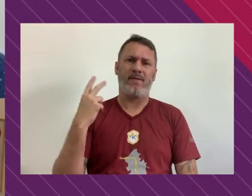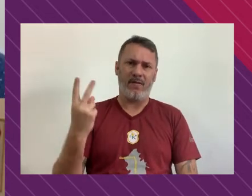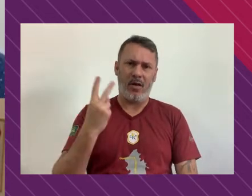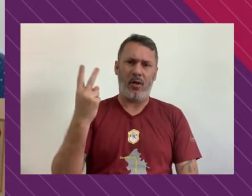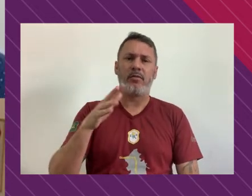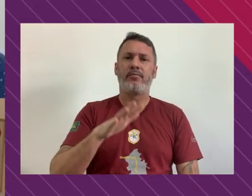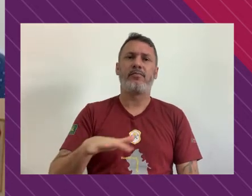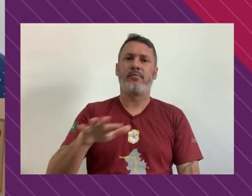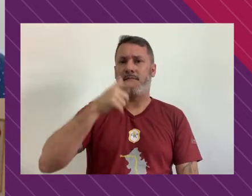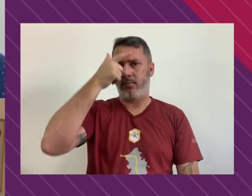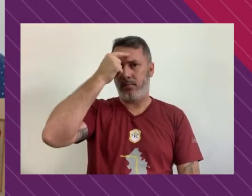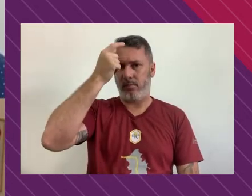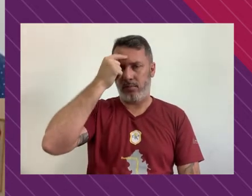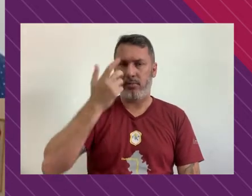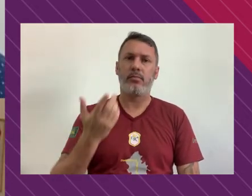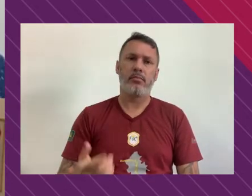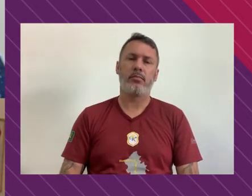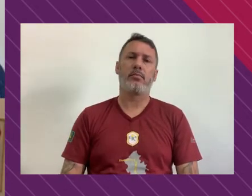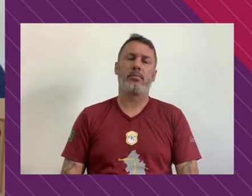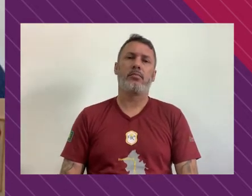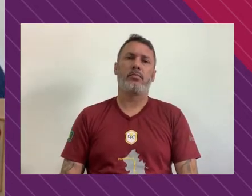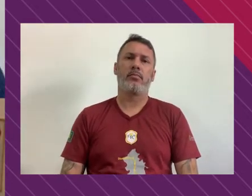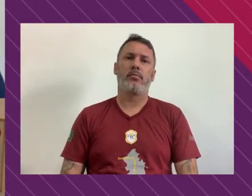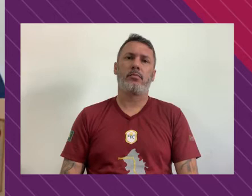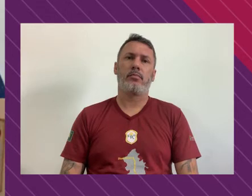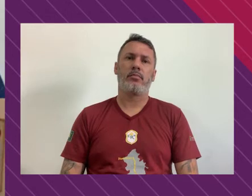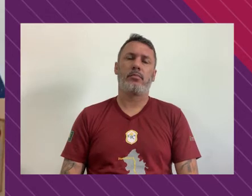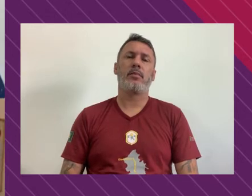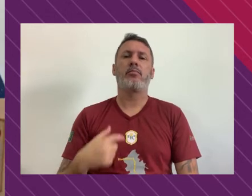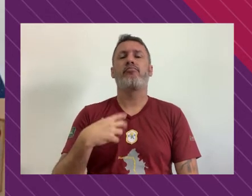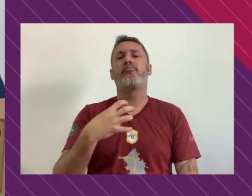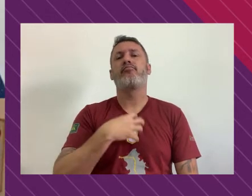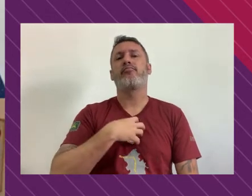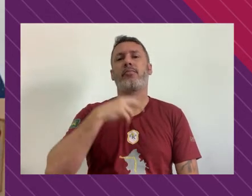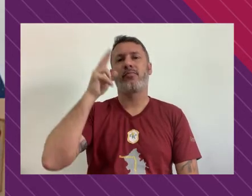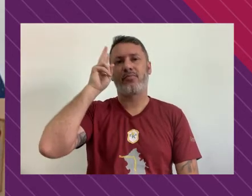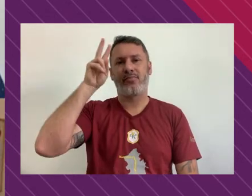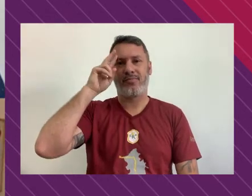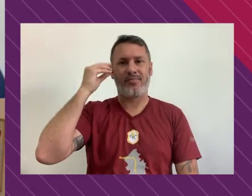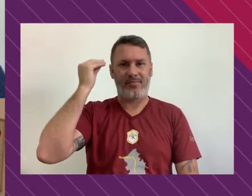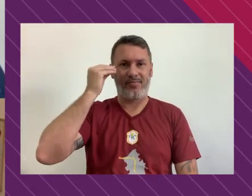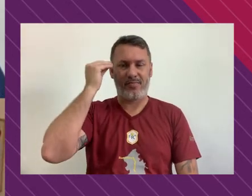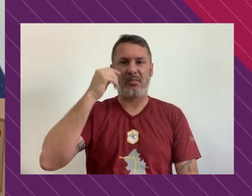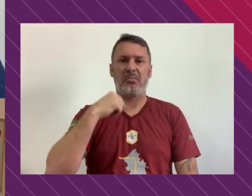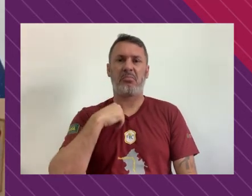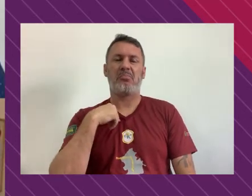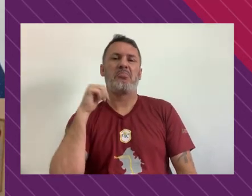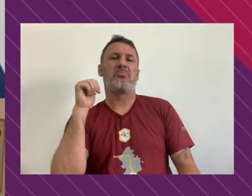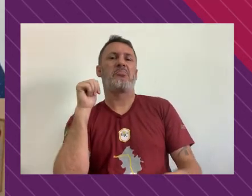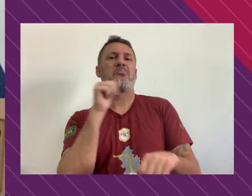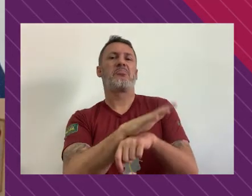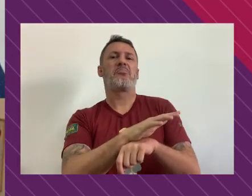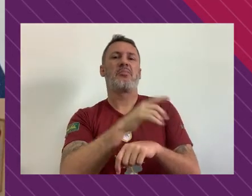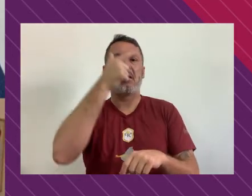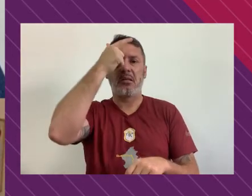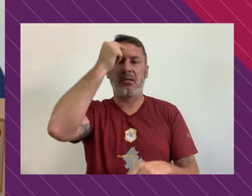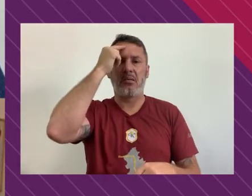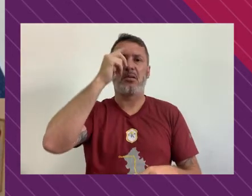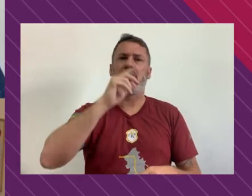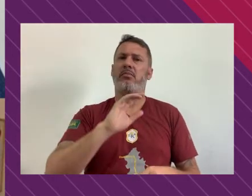comportamento coletivo, ele tem, assim, ele é potencializador do talento criativo de cada um,